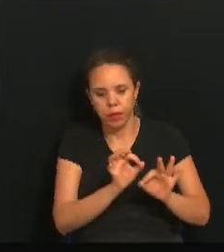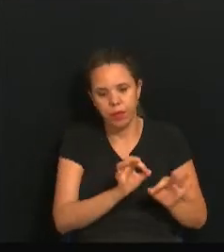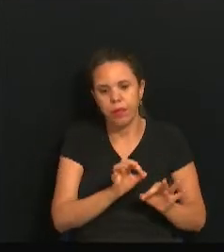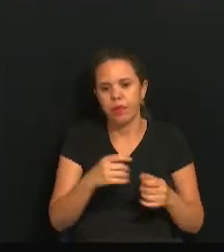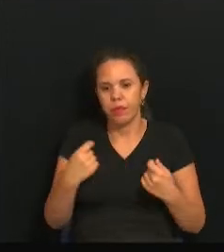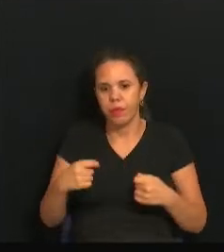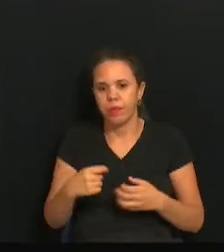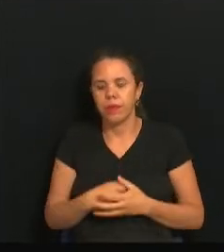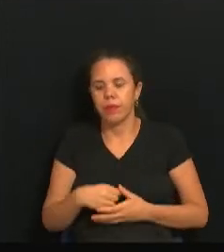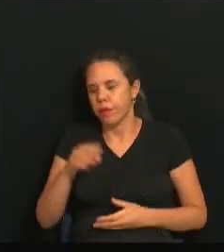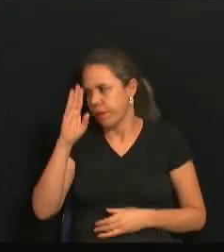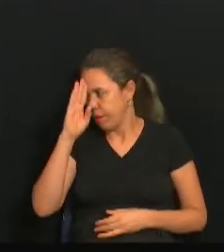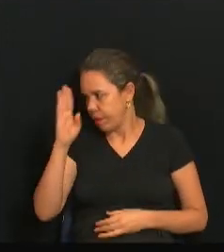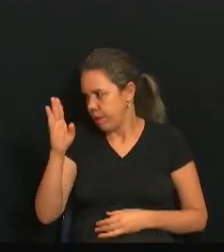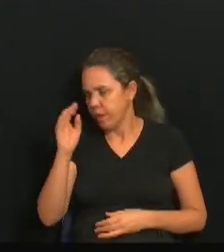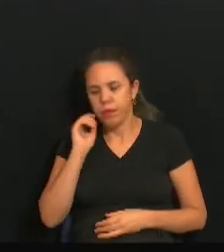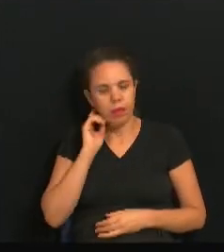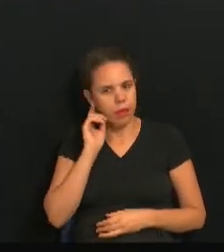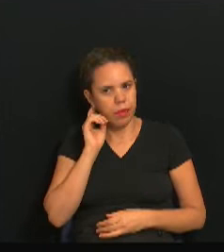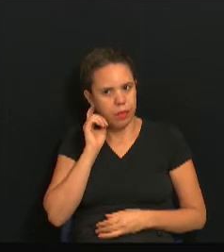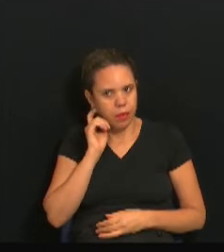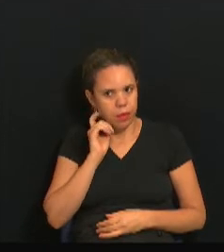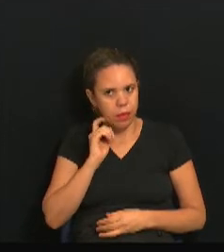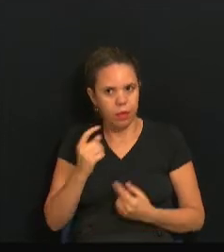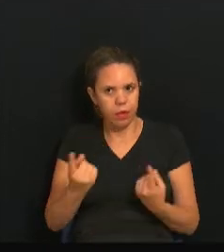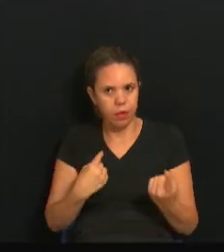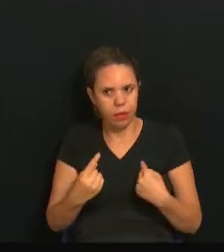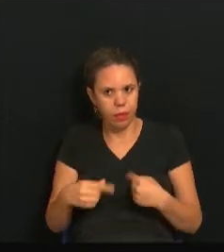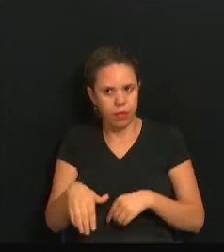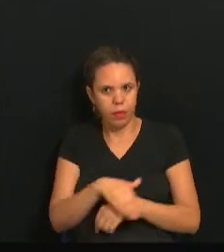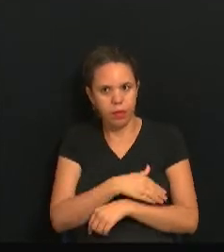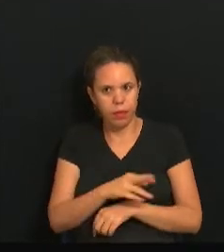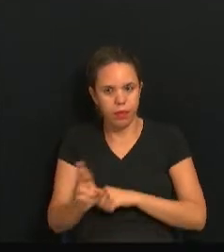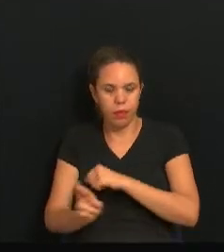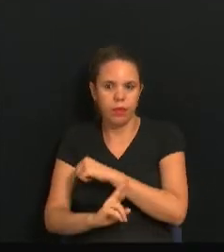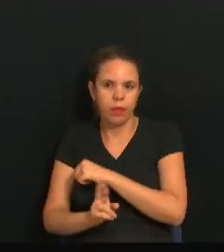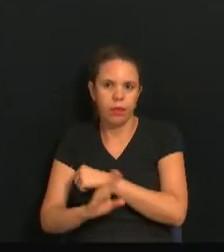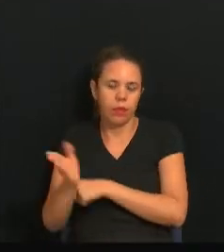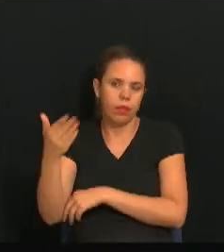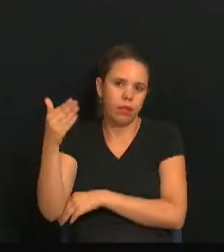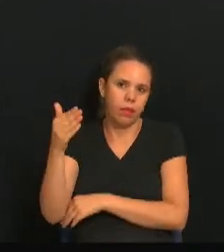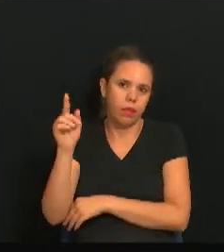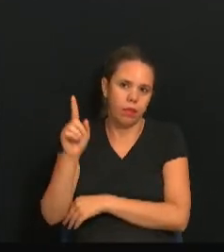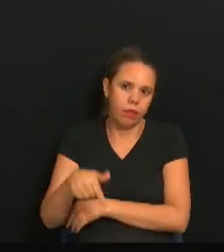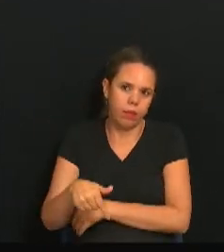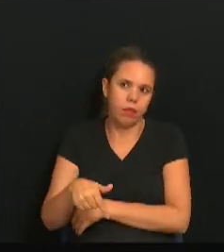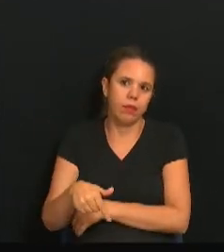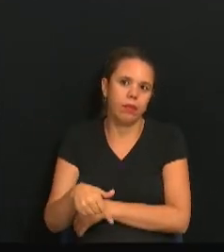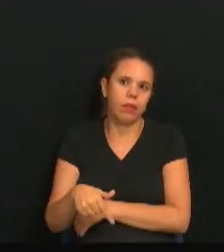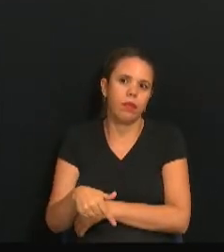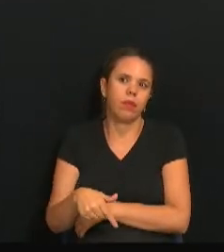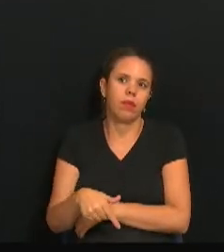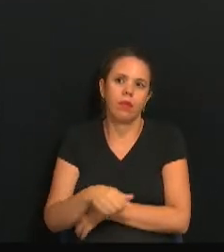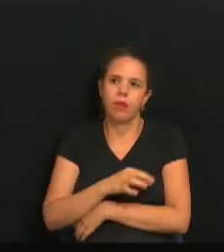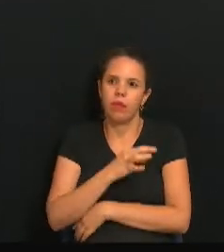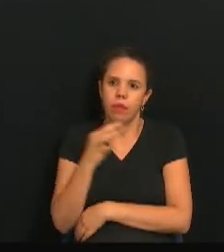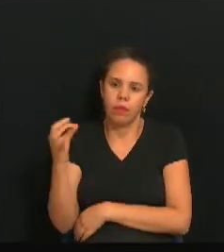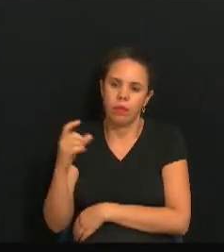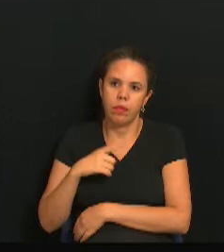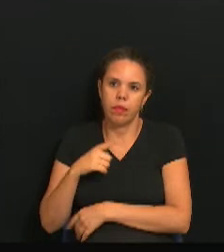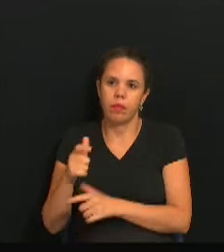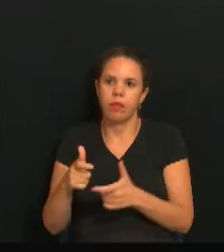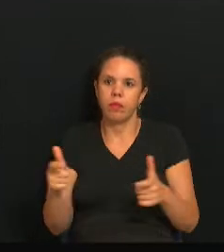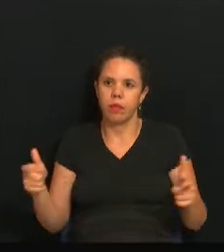precisam, principalmente nesses eixos marginais da rodovia Bandeirantes. É uma rodovia que sabidamente tem um